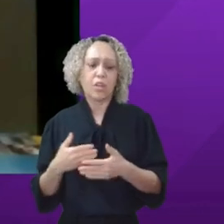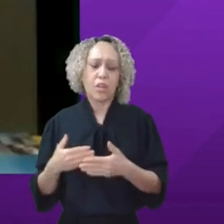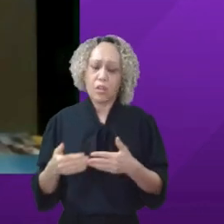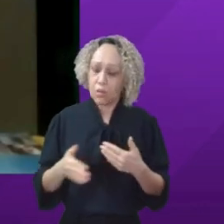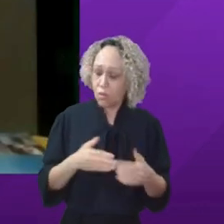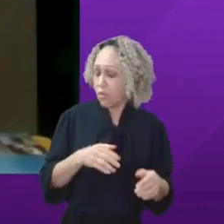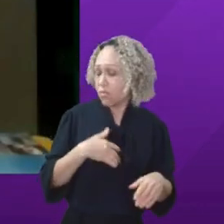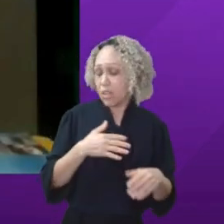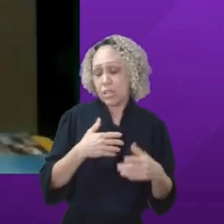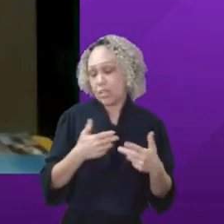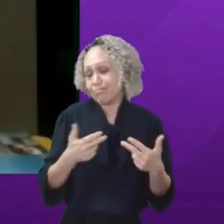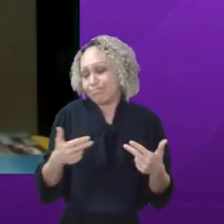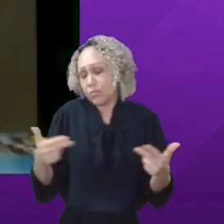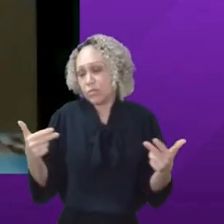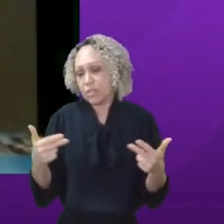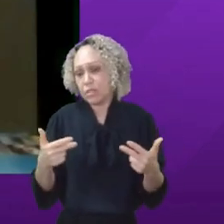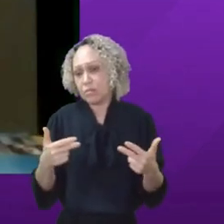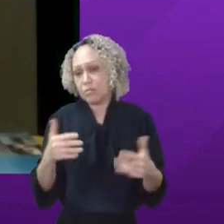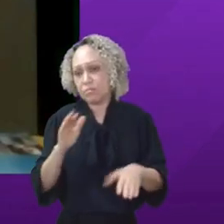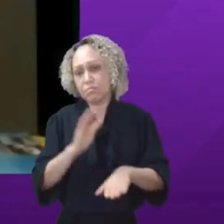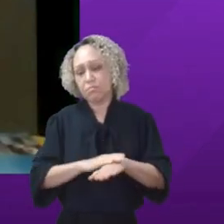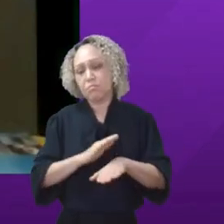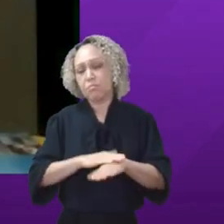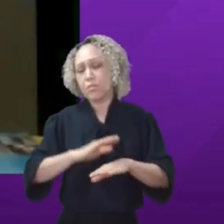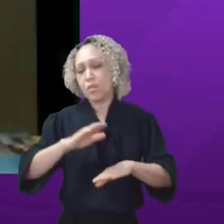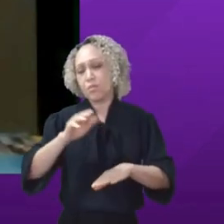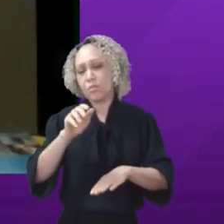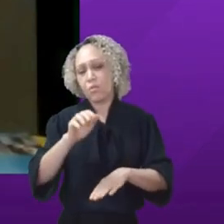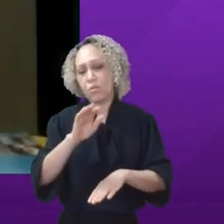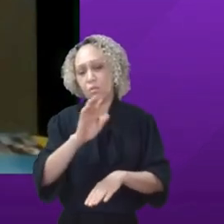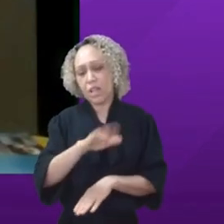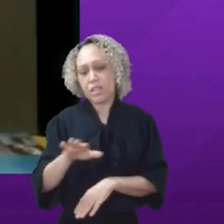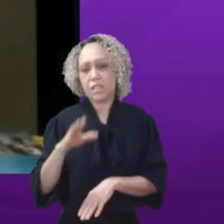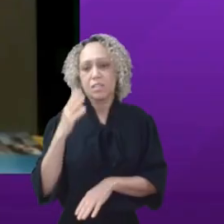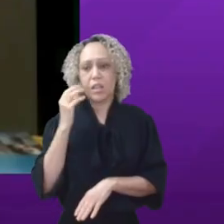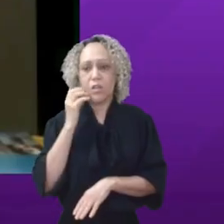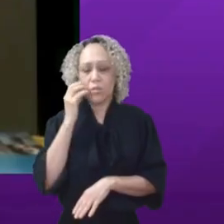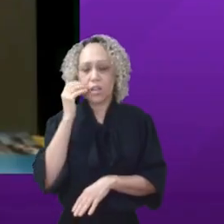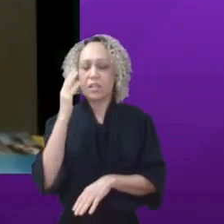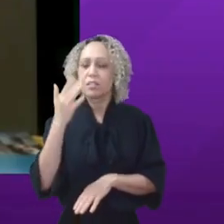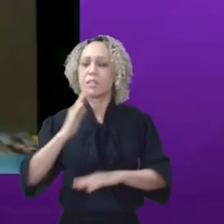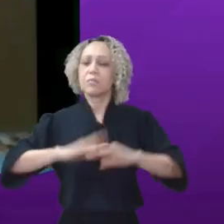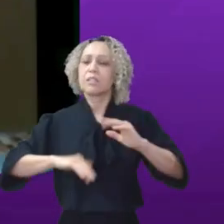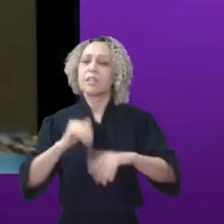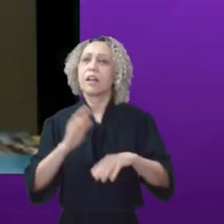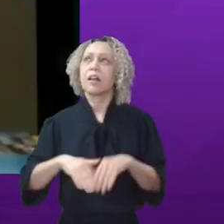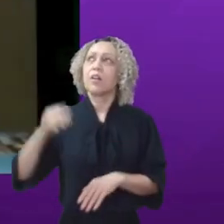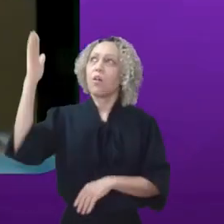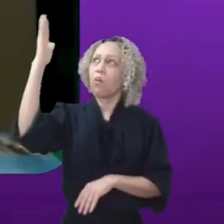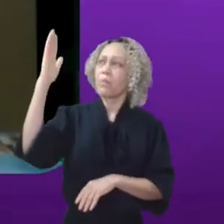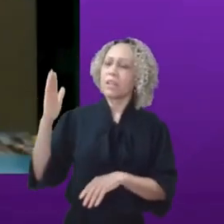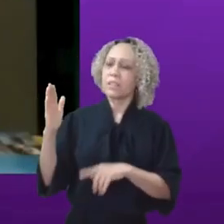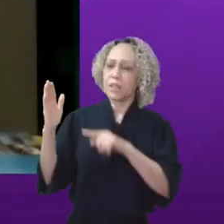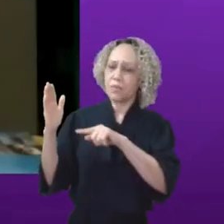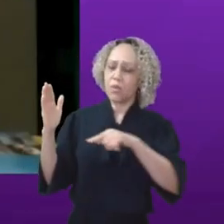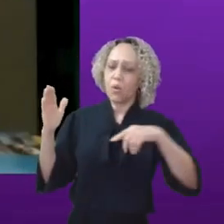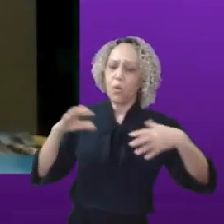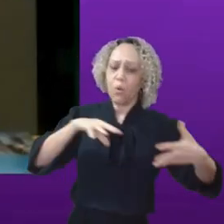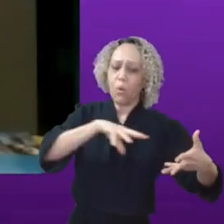crianças e adolescentes. Então, acho que nós temos o Brasil, ele é reconhecido mundialmente